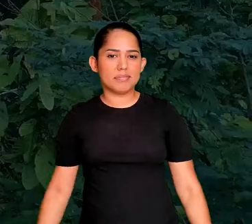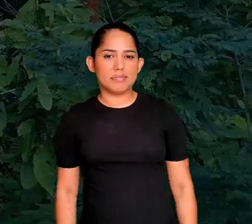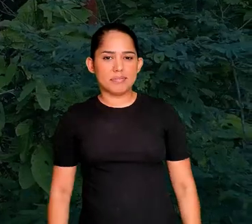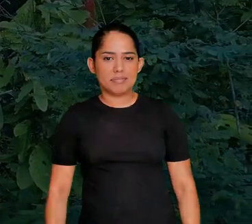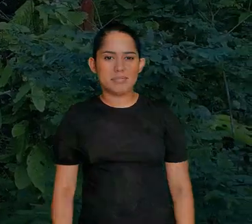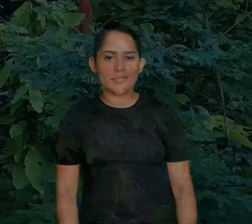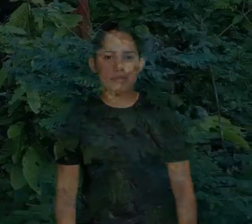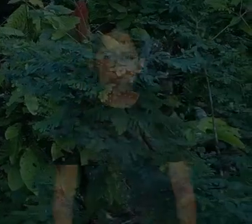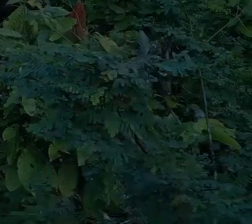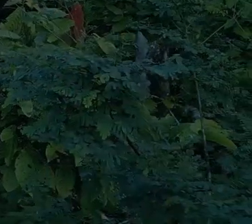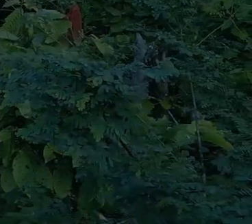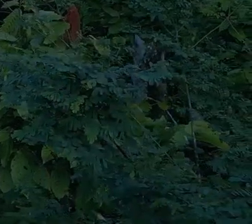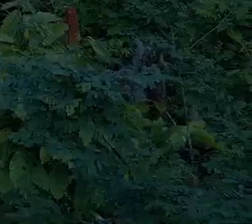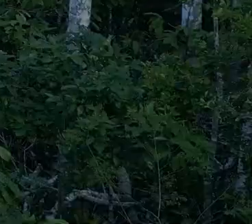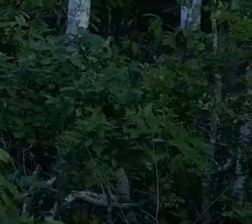especiarias.